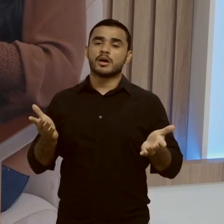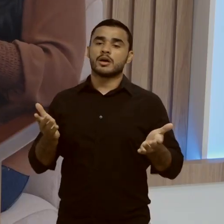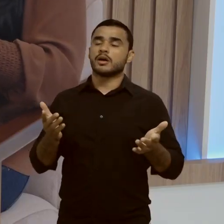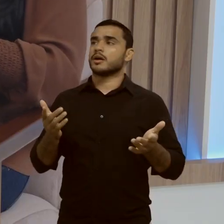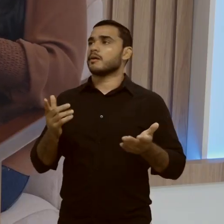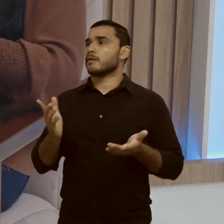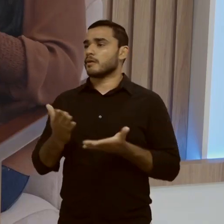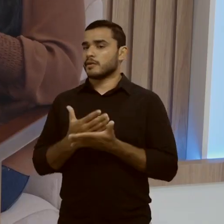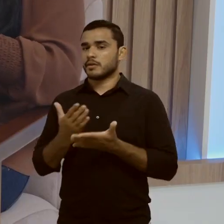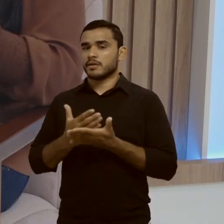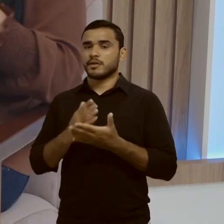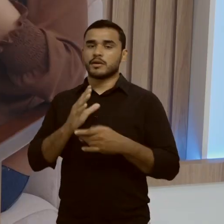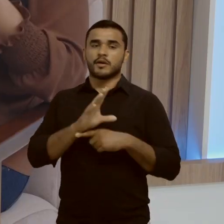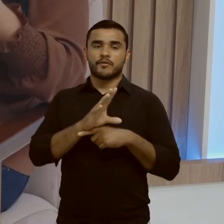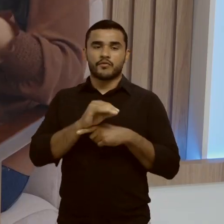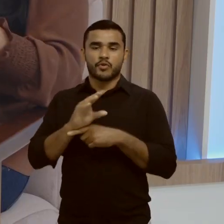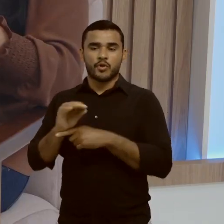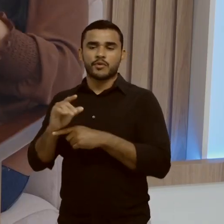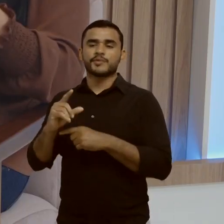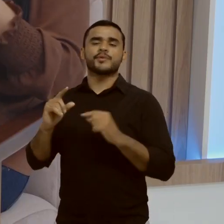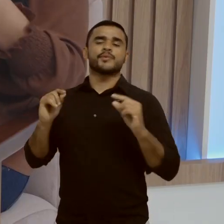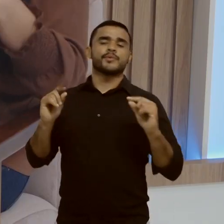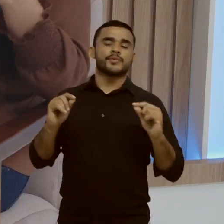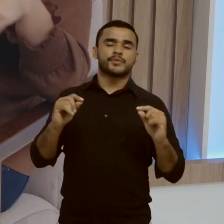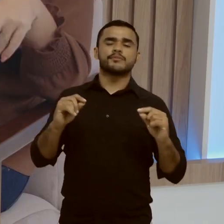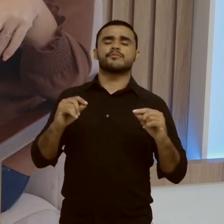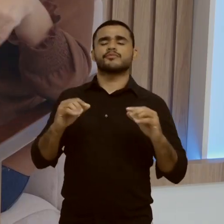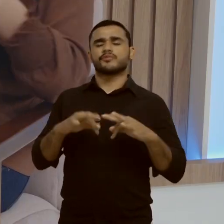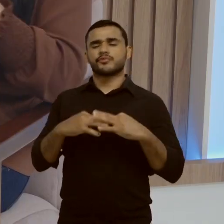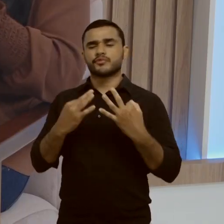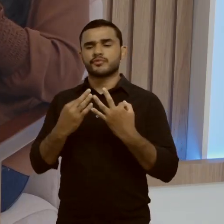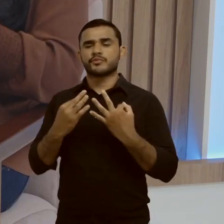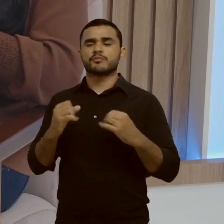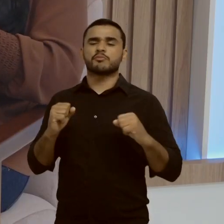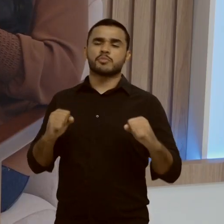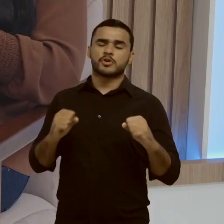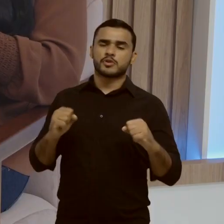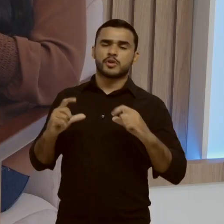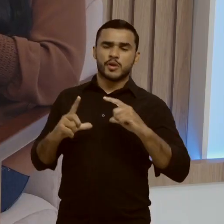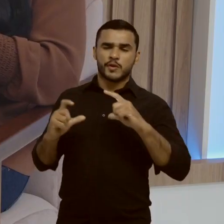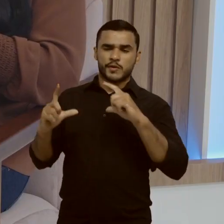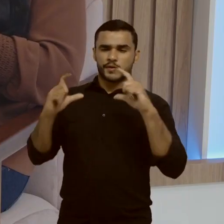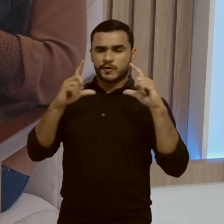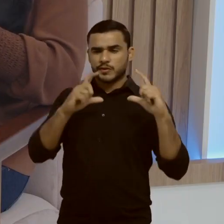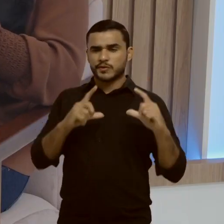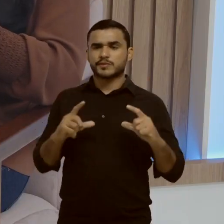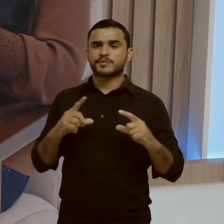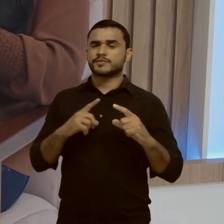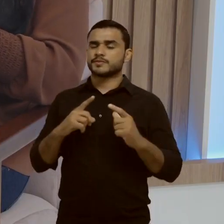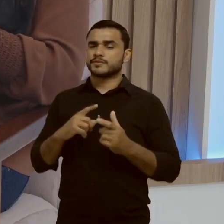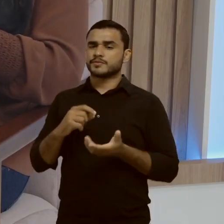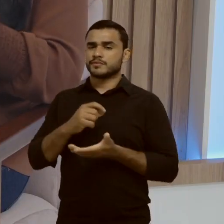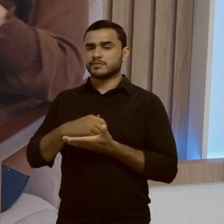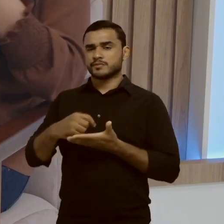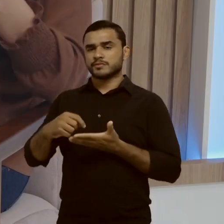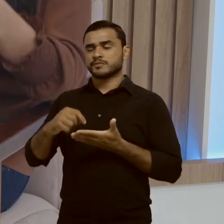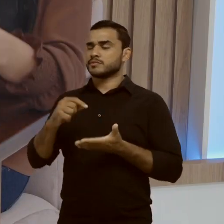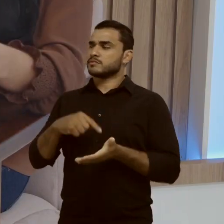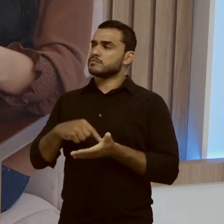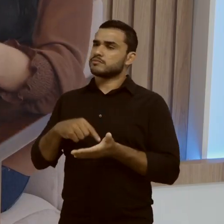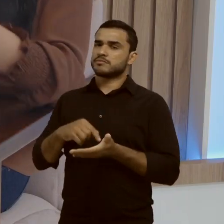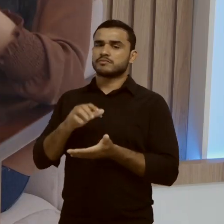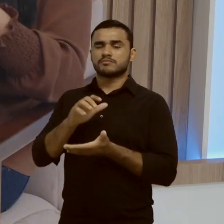álbum, através de fotos. Então, também as famílias podem estar fazendo registro, fazer ali como se fosse um diário, as crianças que já estão nesse